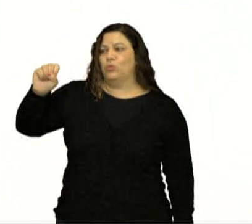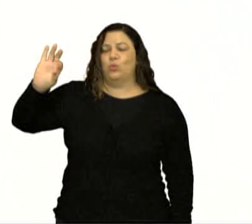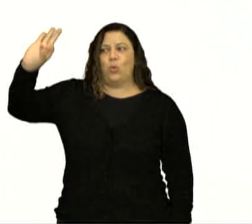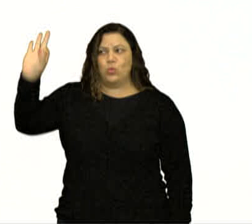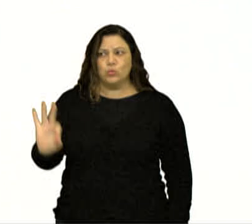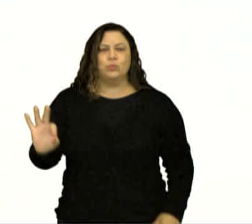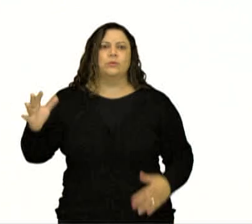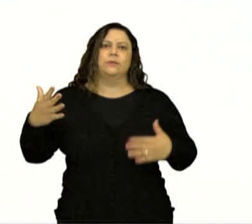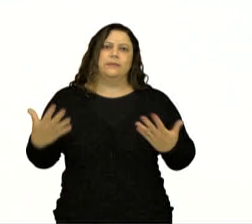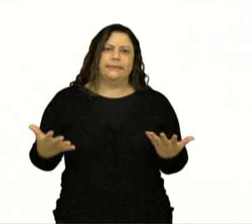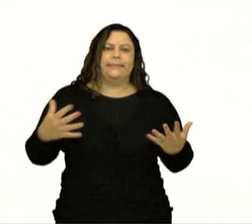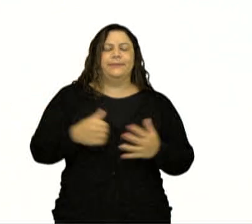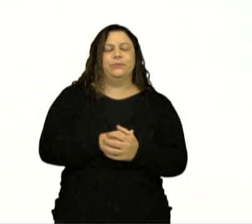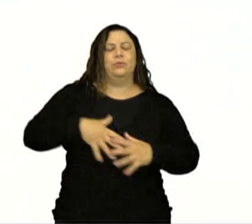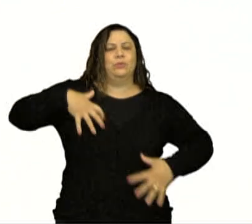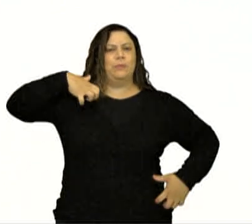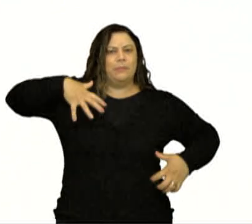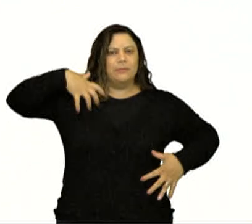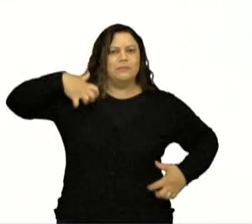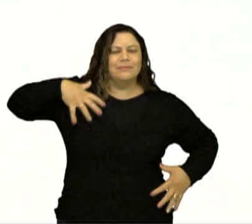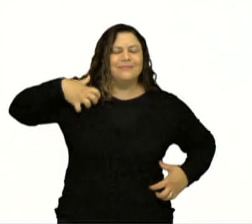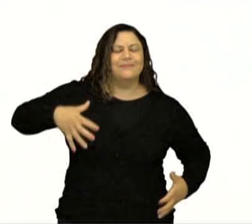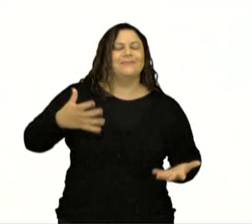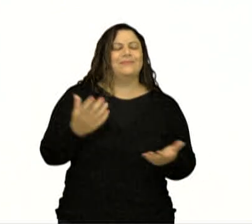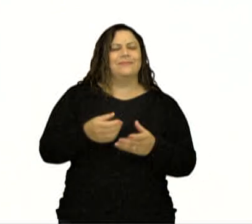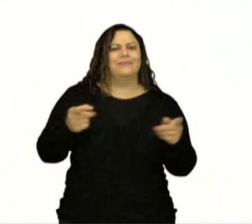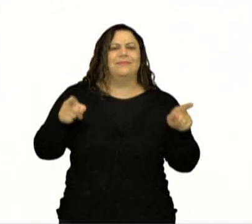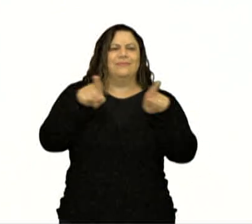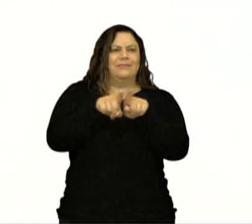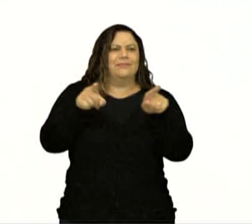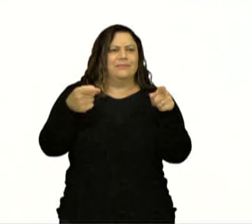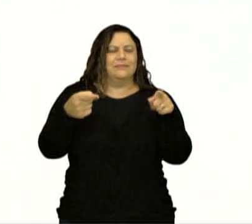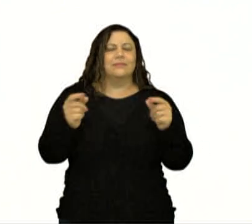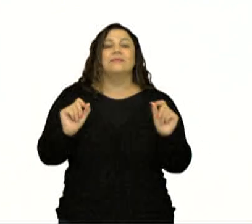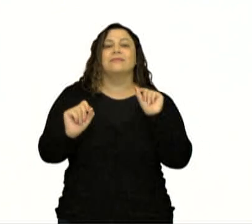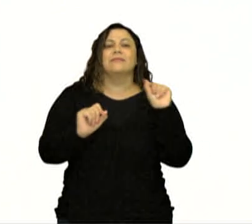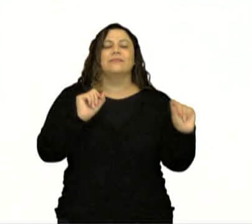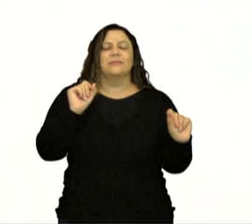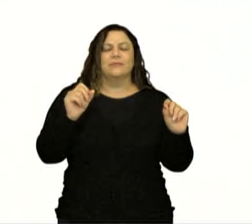e chimpanzés, contribuindo para essas diferenças. Então, assim,